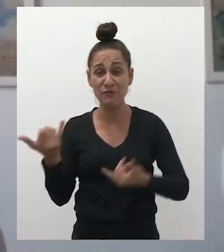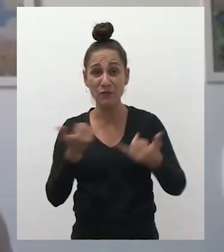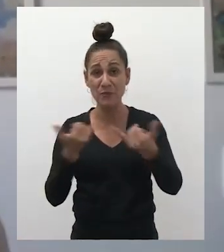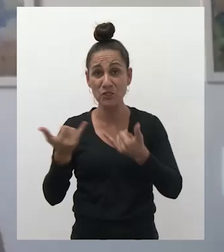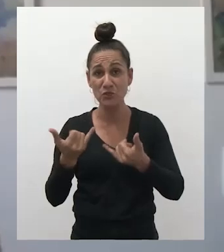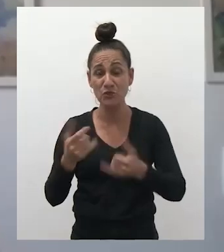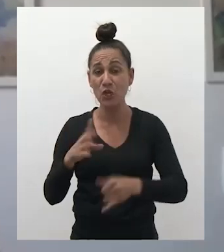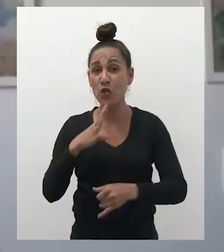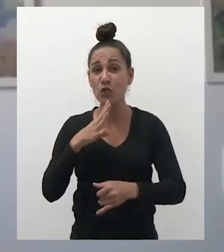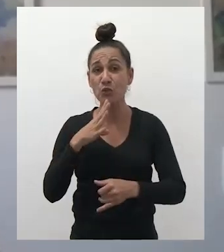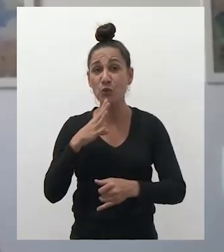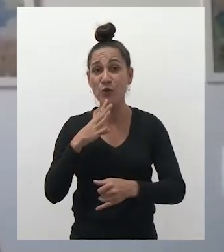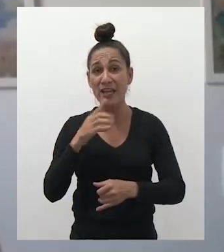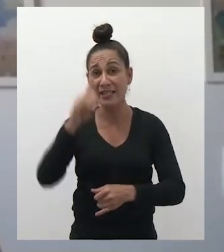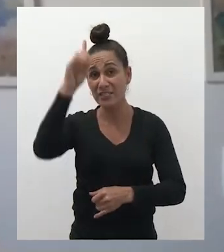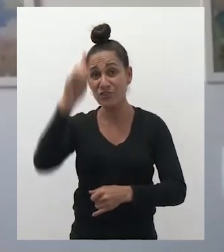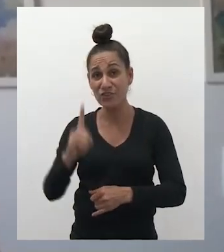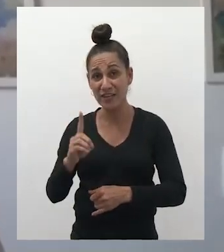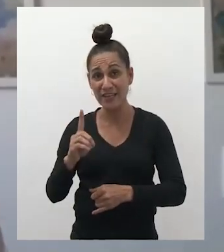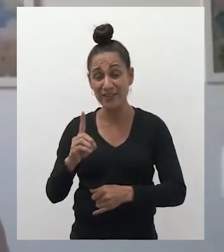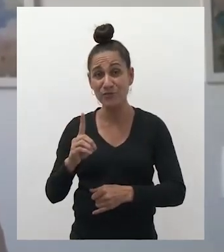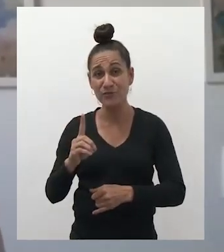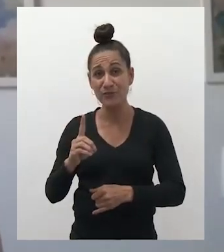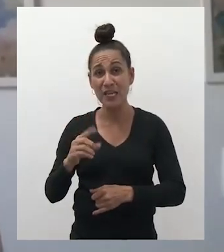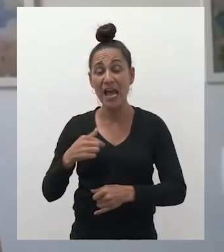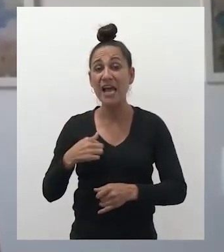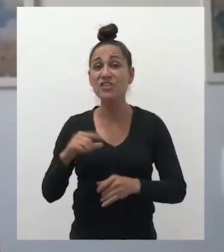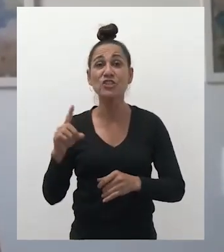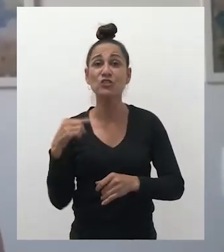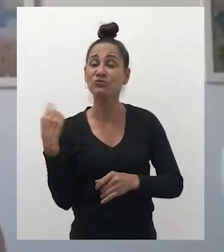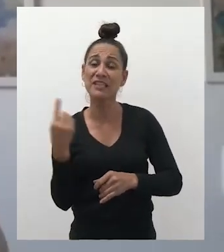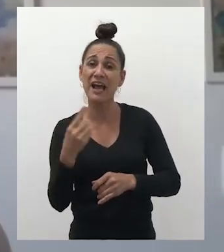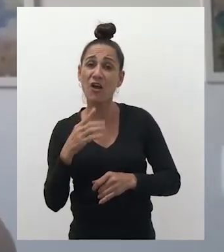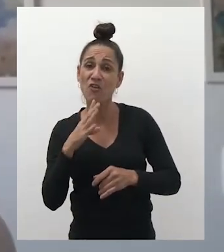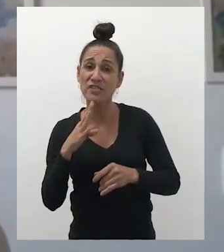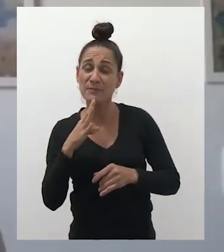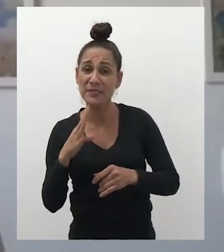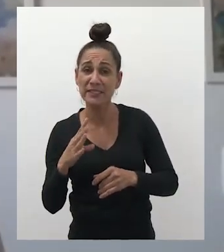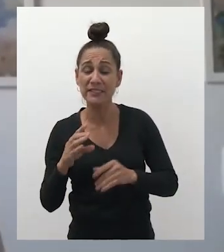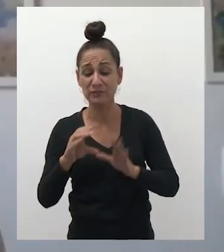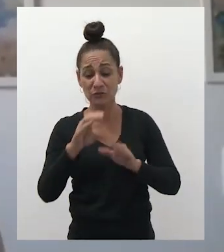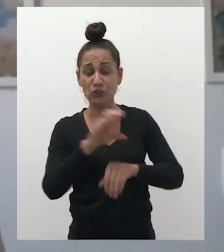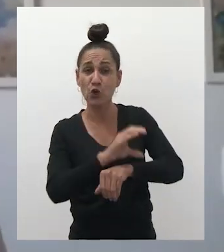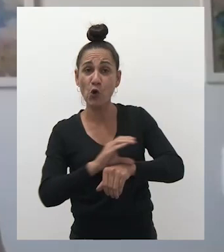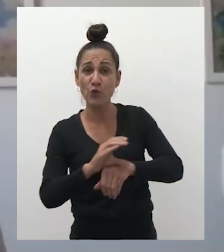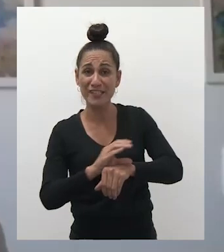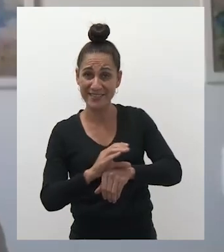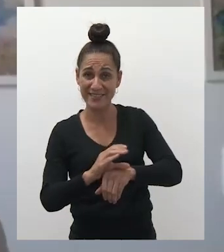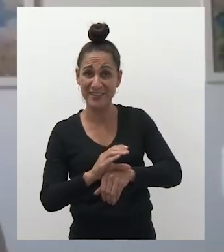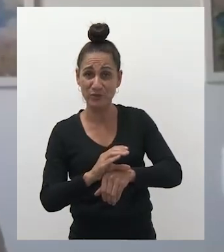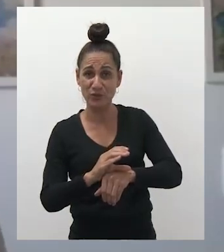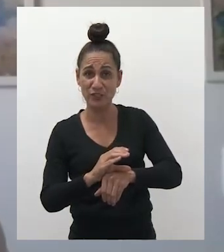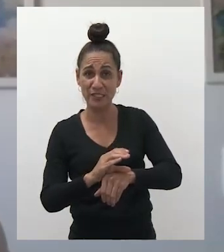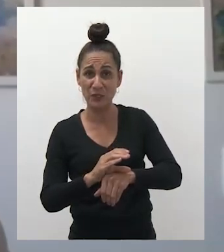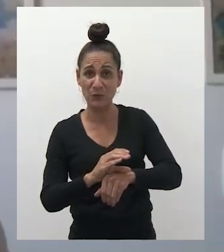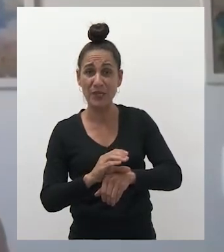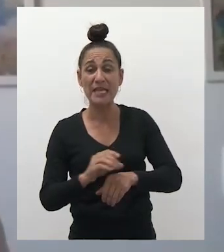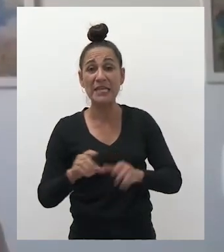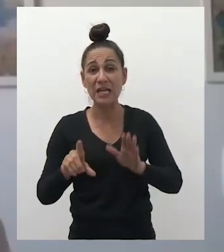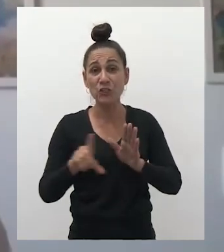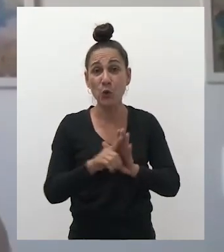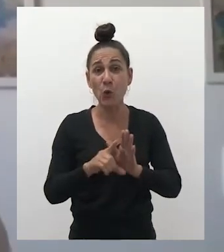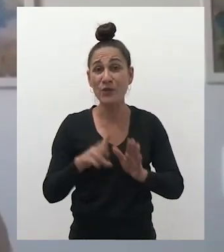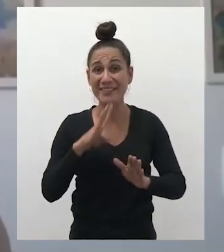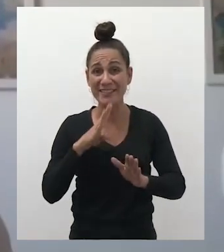não conhecem os seus direitos. A gente não está falando de não conhecer a Constituição. A gente está falando de pessoas que